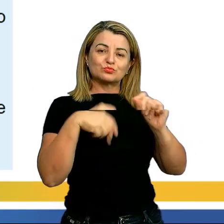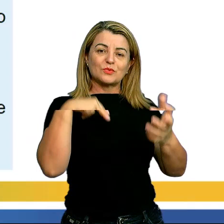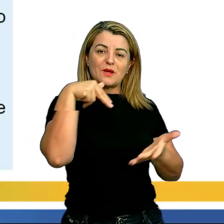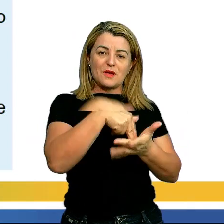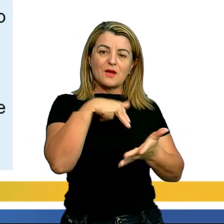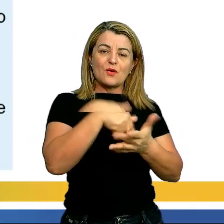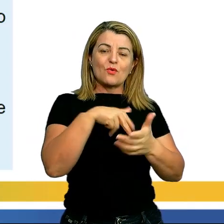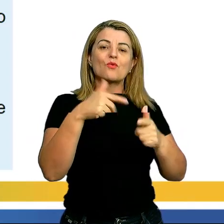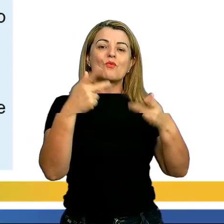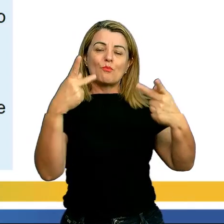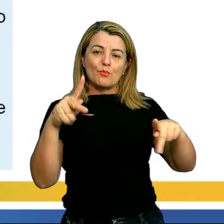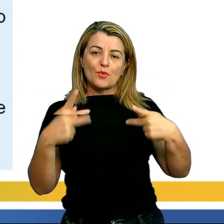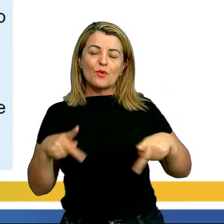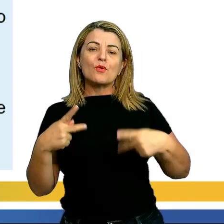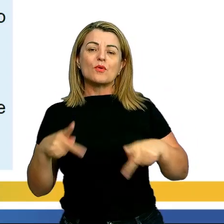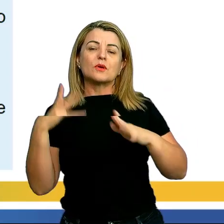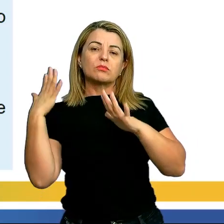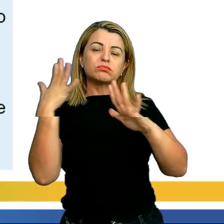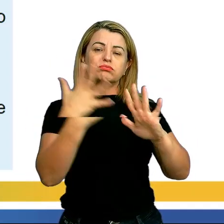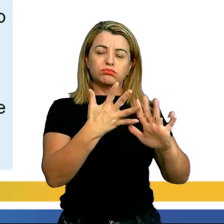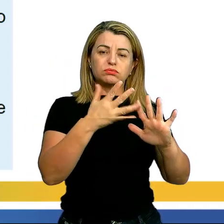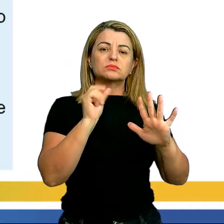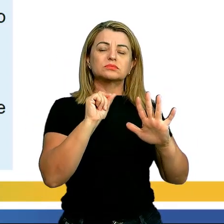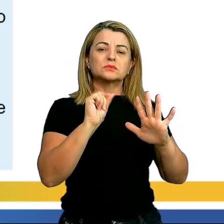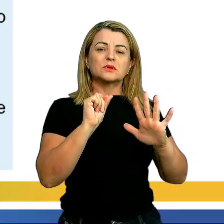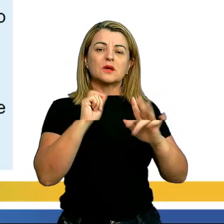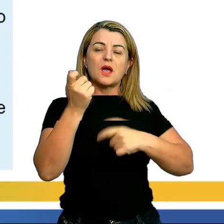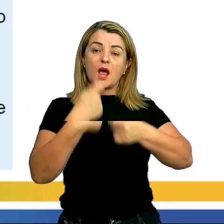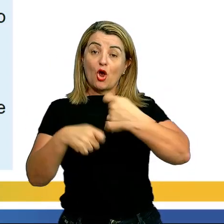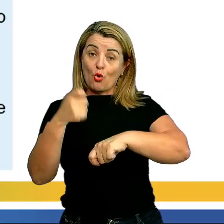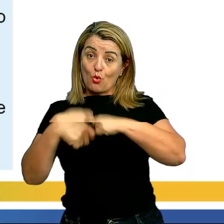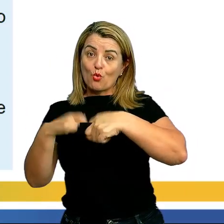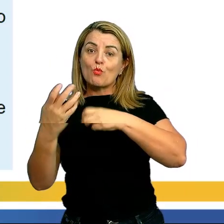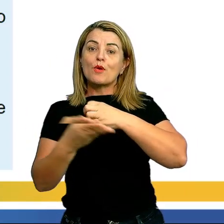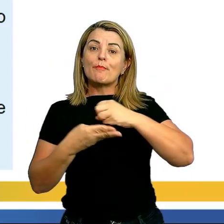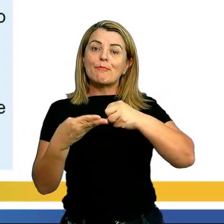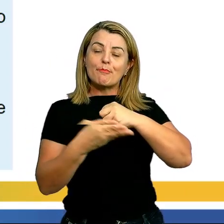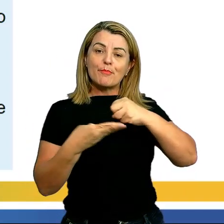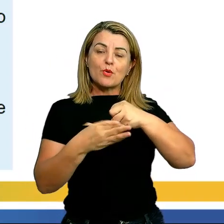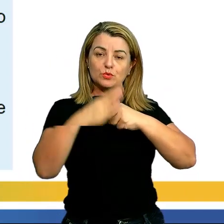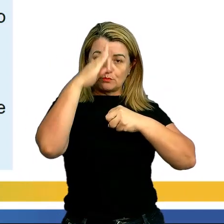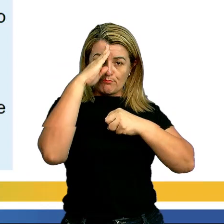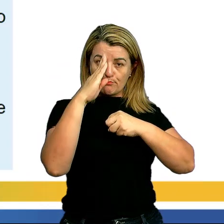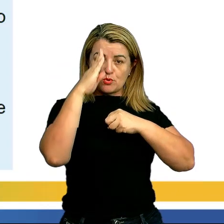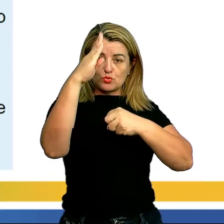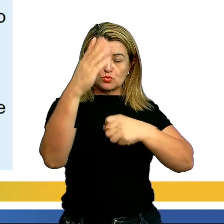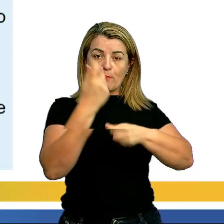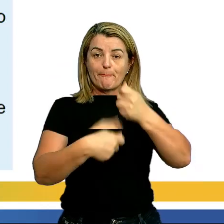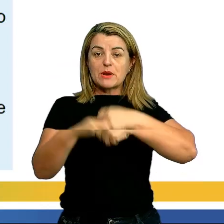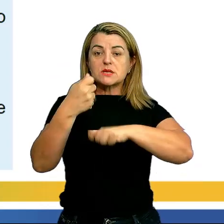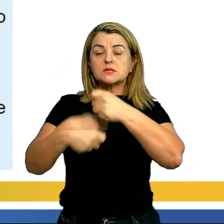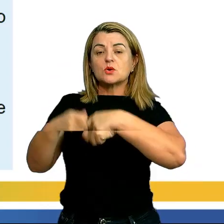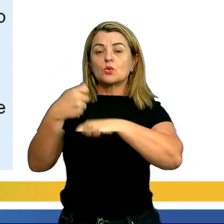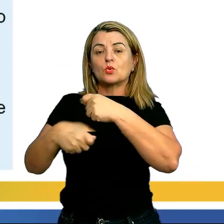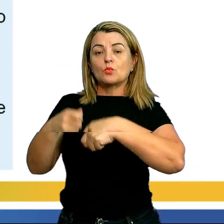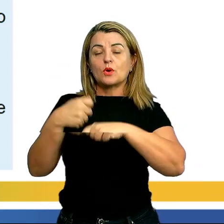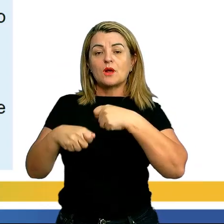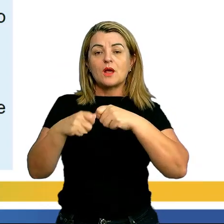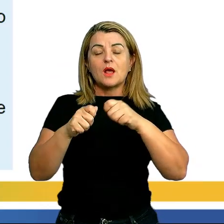de recuperação, porque a economia americana ela era baseada num princípio econômico